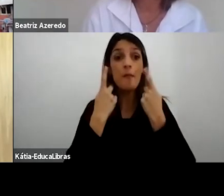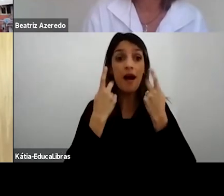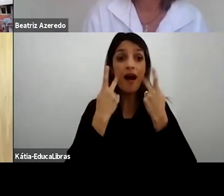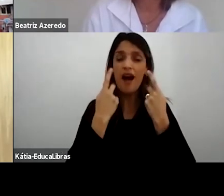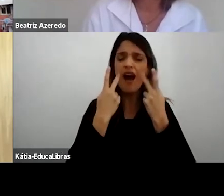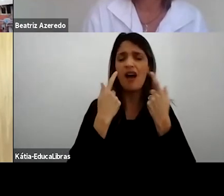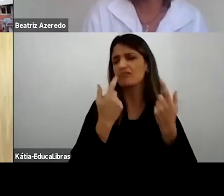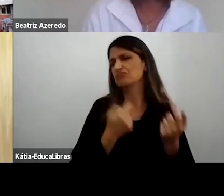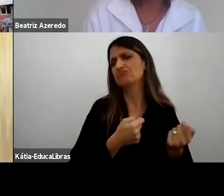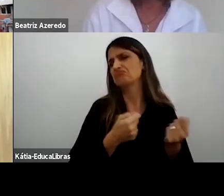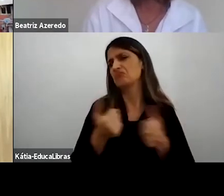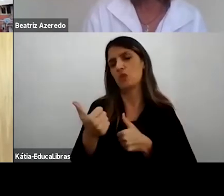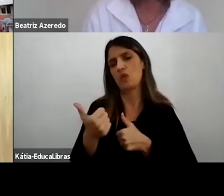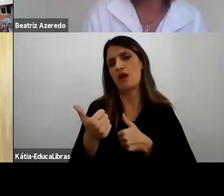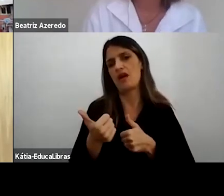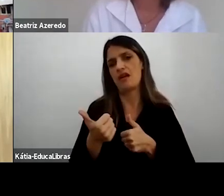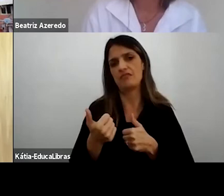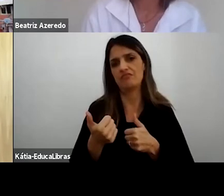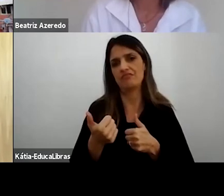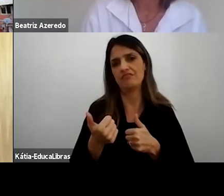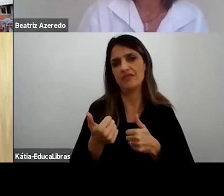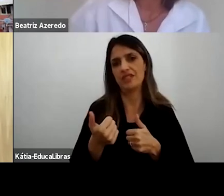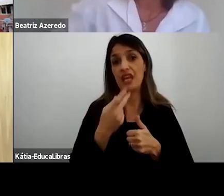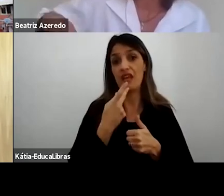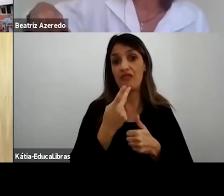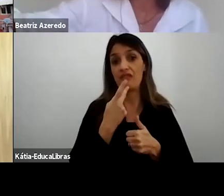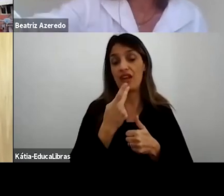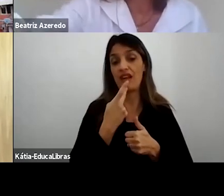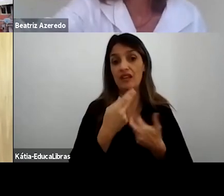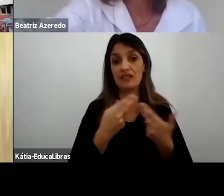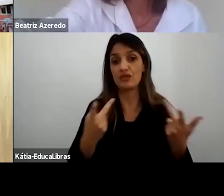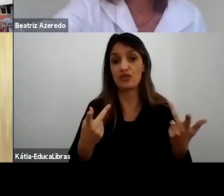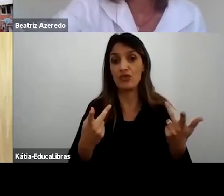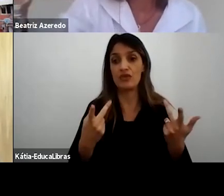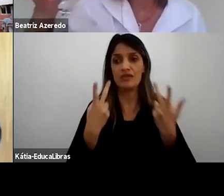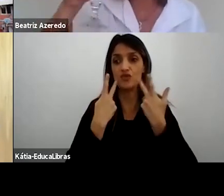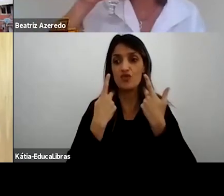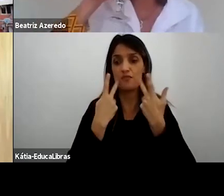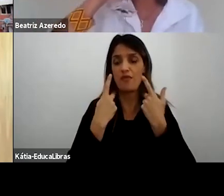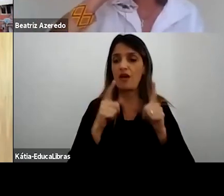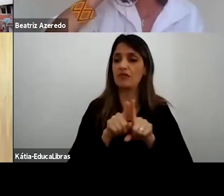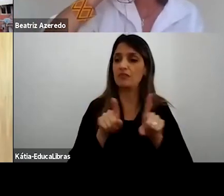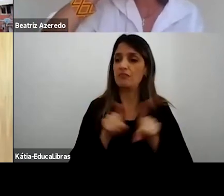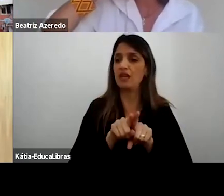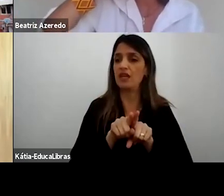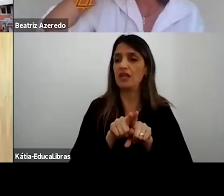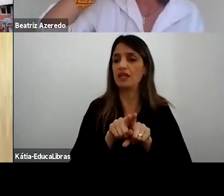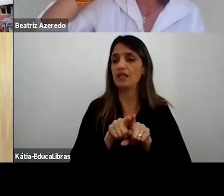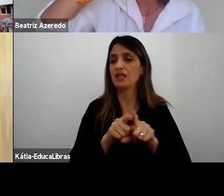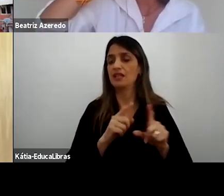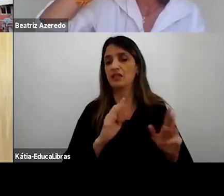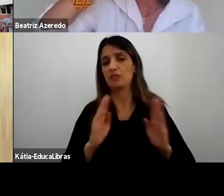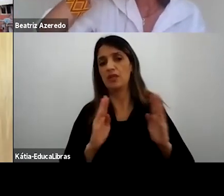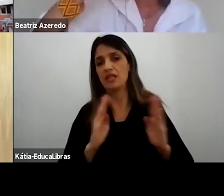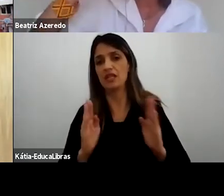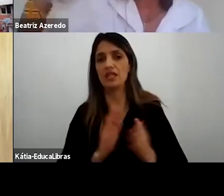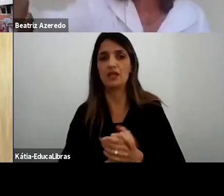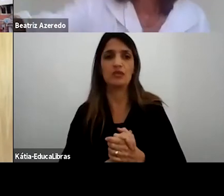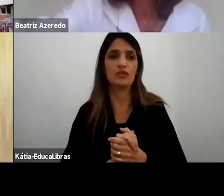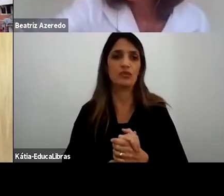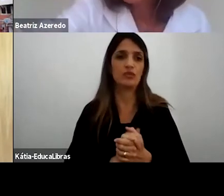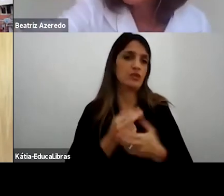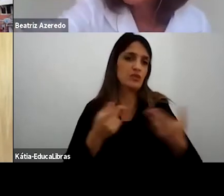sobre causas, fosse tão comum quanto é discutir sobre o tempo ou sobre as notícias do dia, assim.